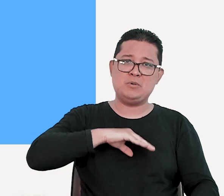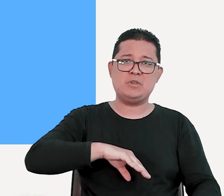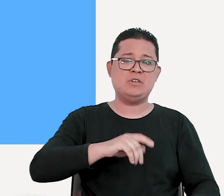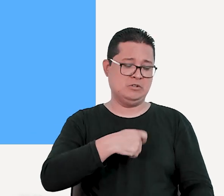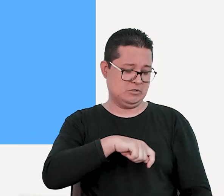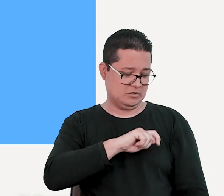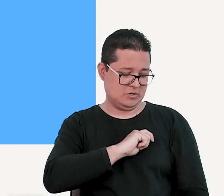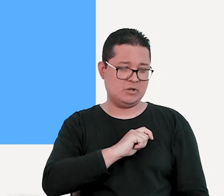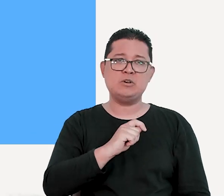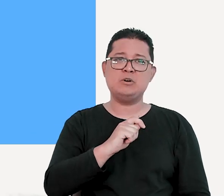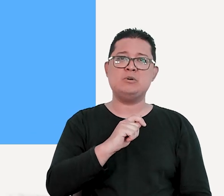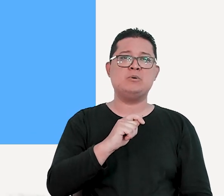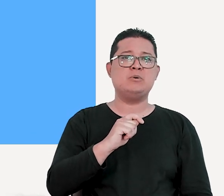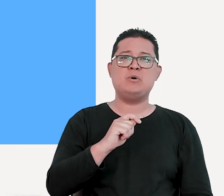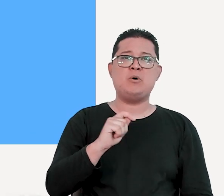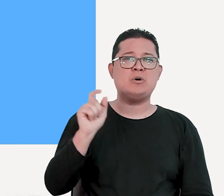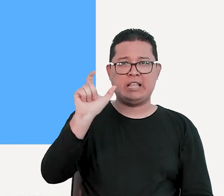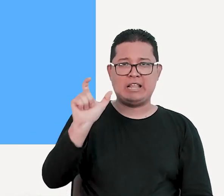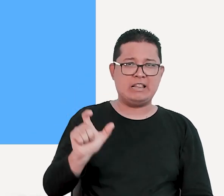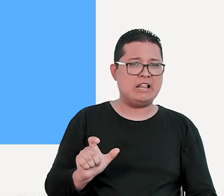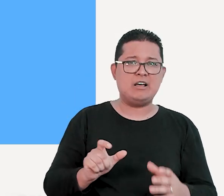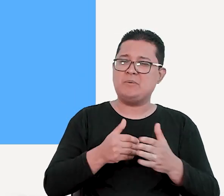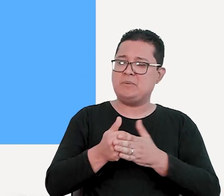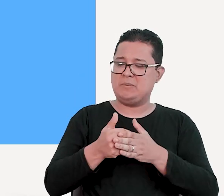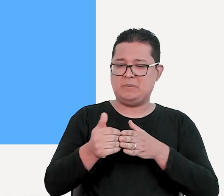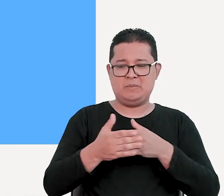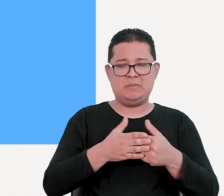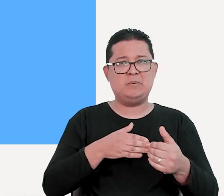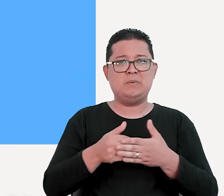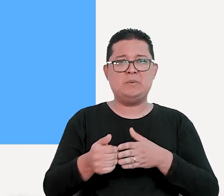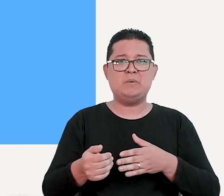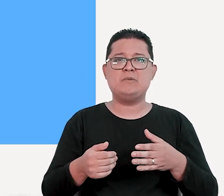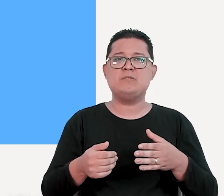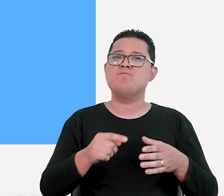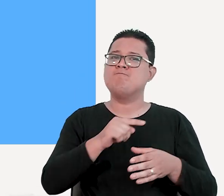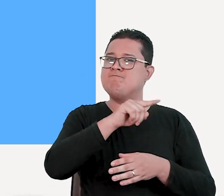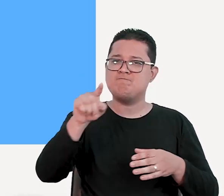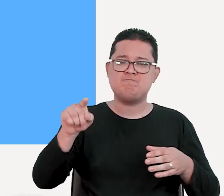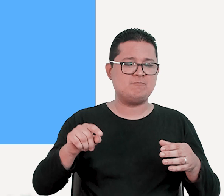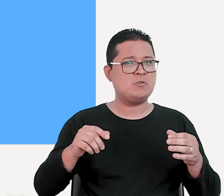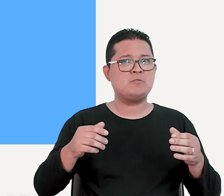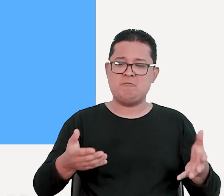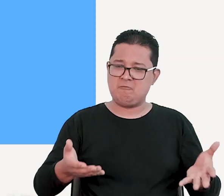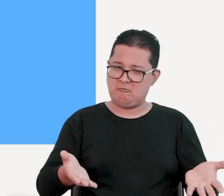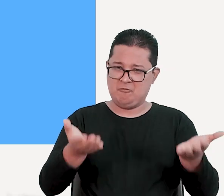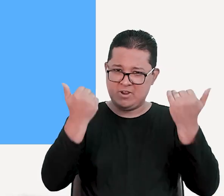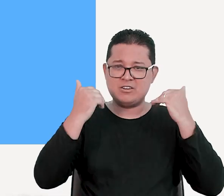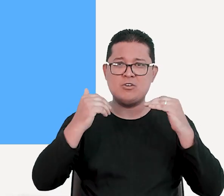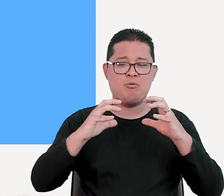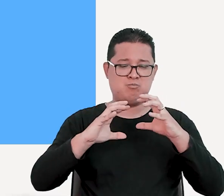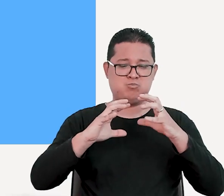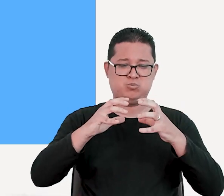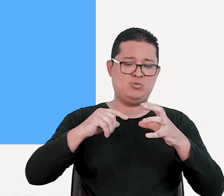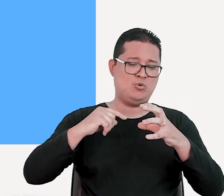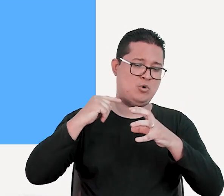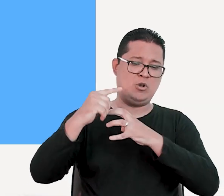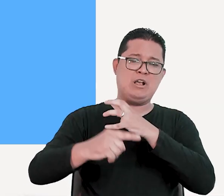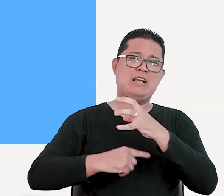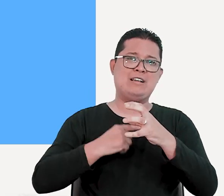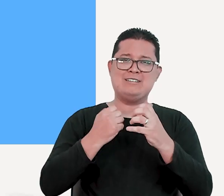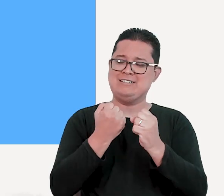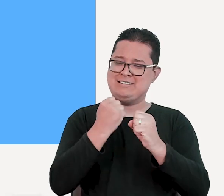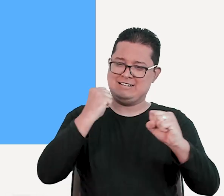espanhol, italiano, qualquer língua que vocês queiram. Se jogam porque o mundo é muito grande e a gente é muito grande também para o mundo todo.